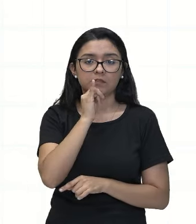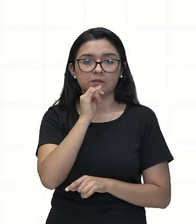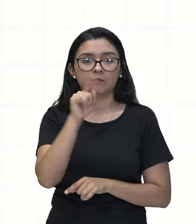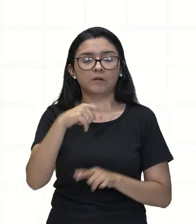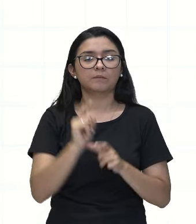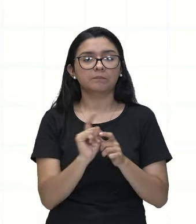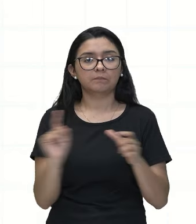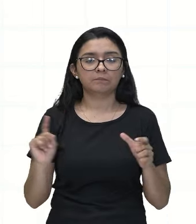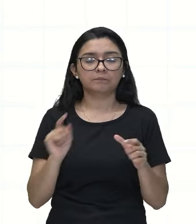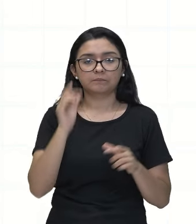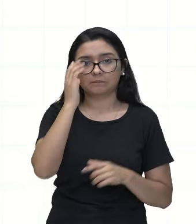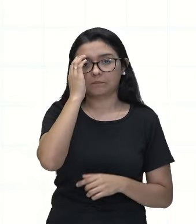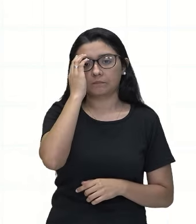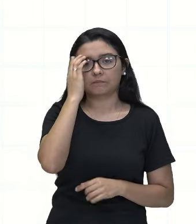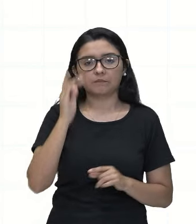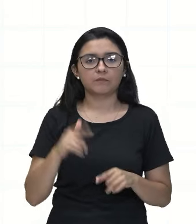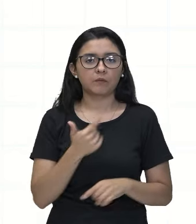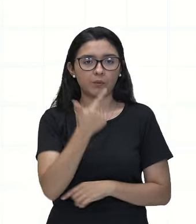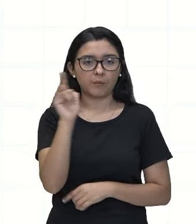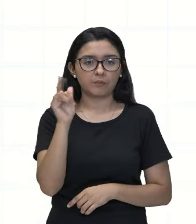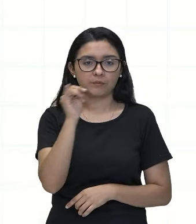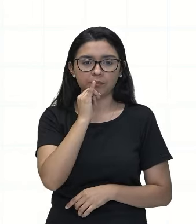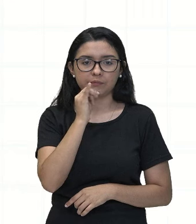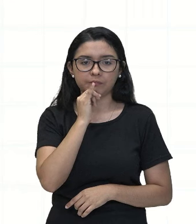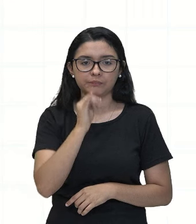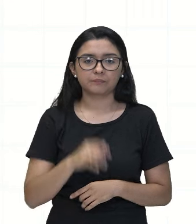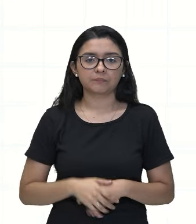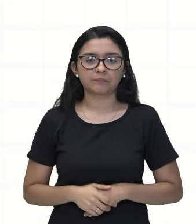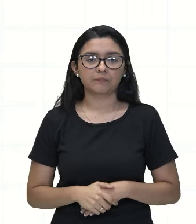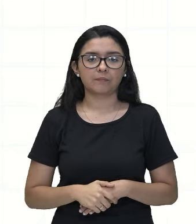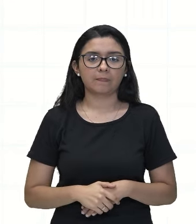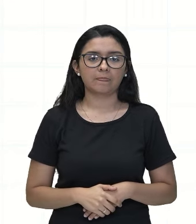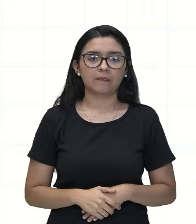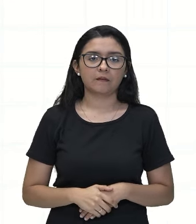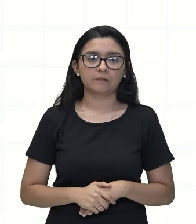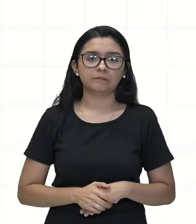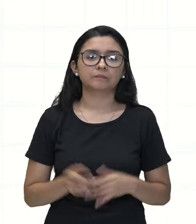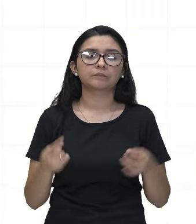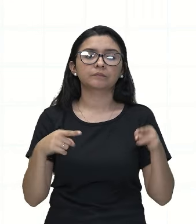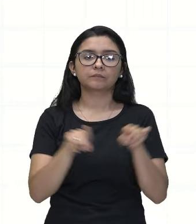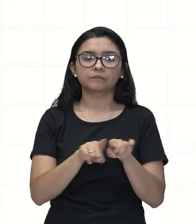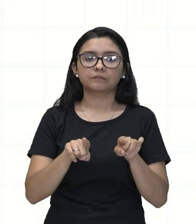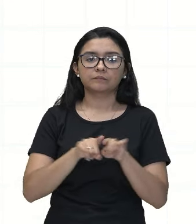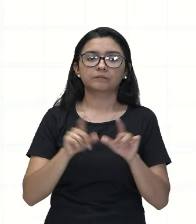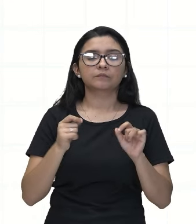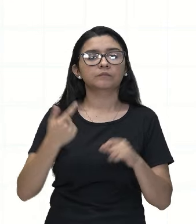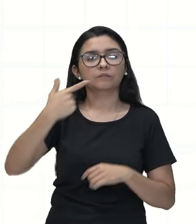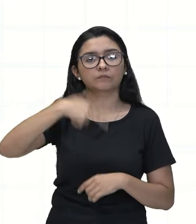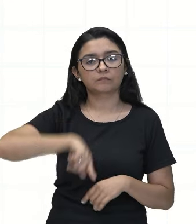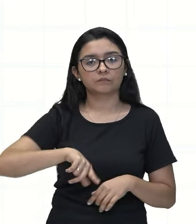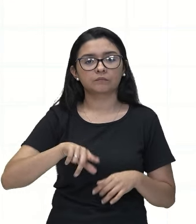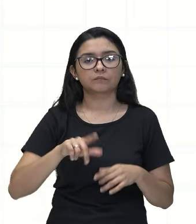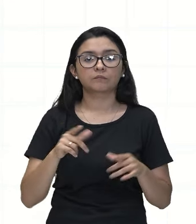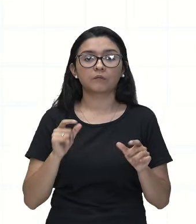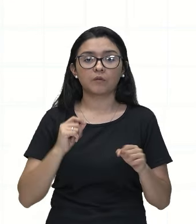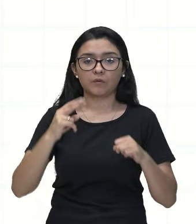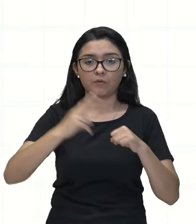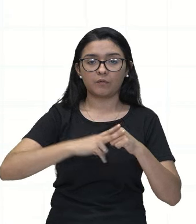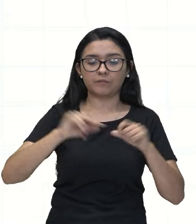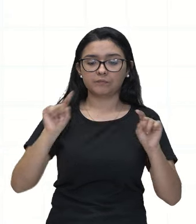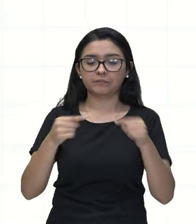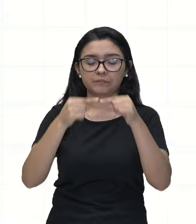tá mais outra sentido de indicando retificação o verbo concorda com